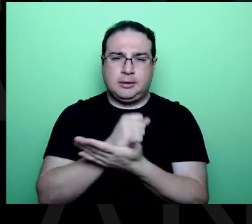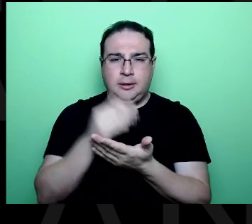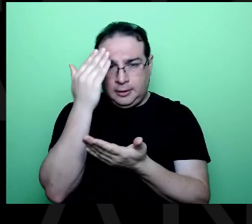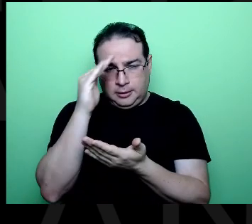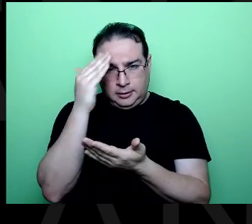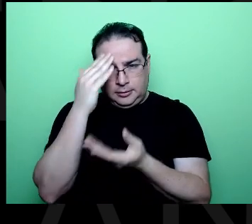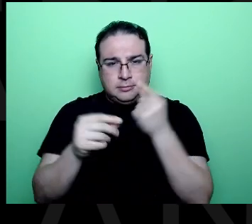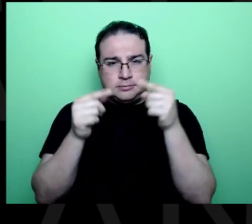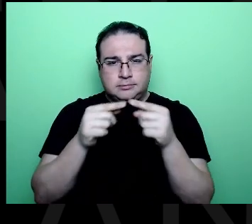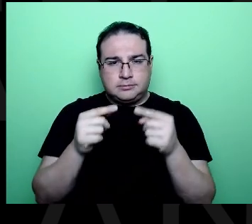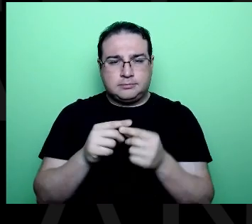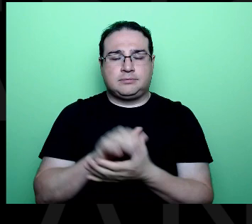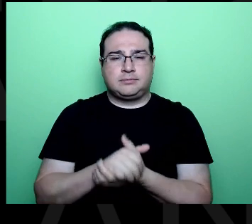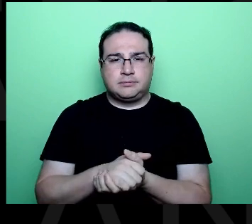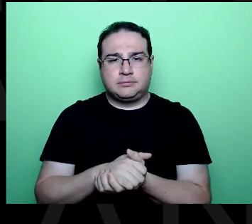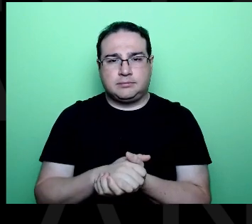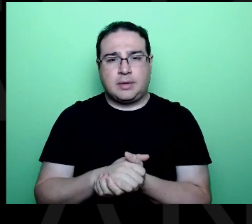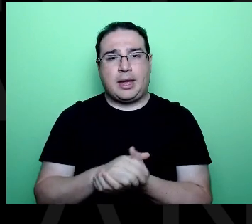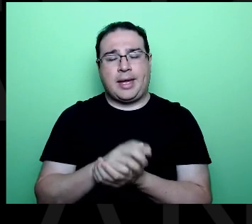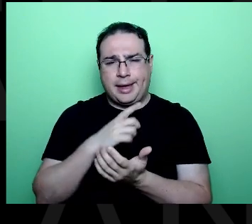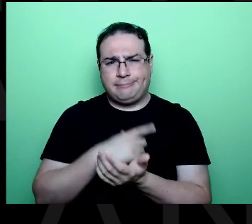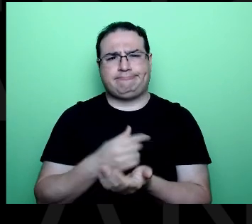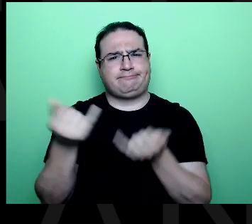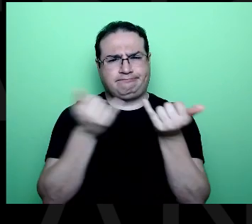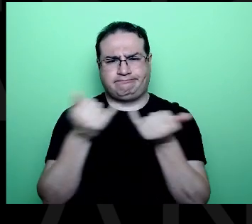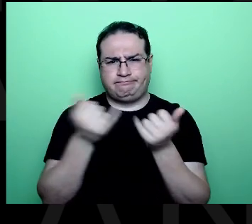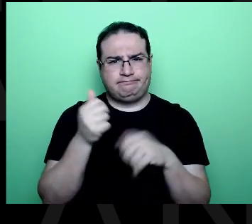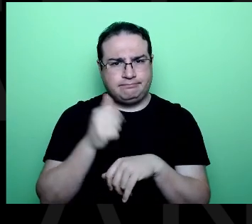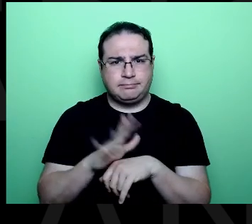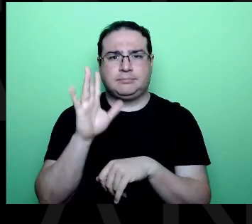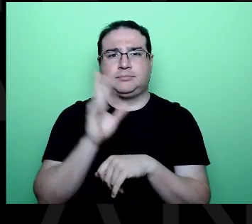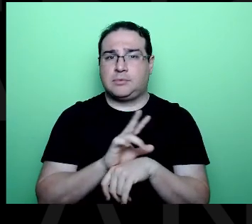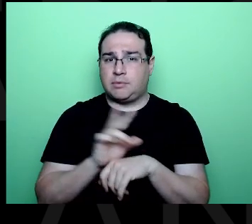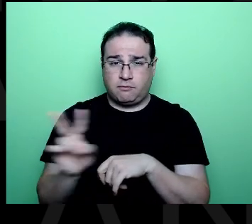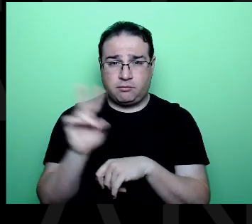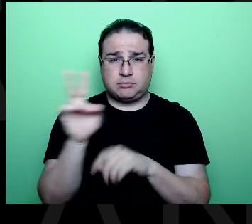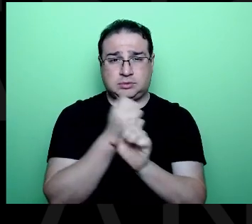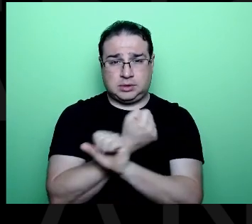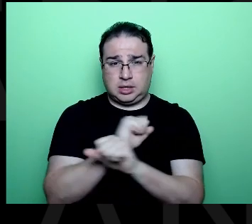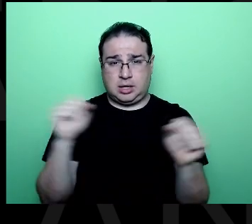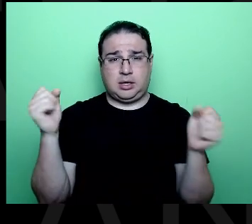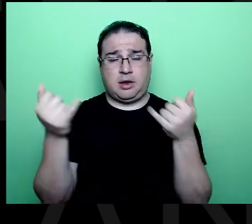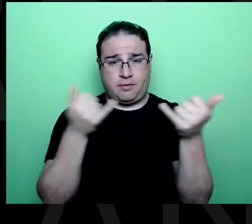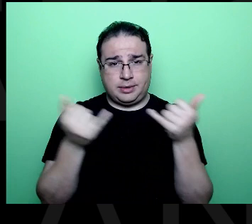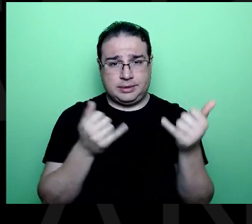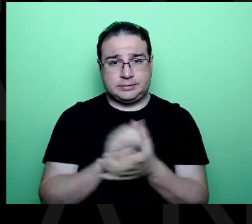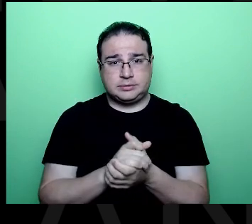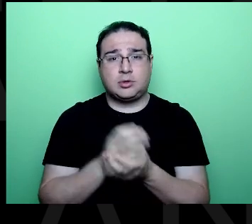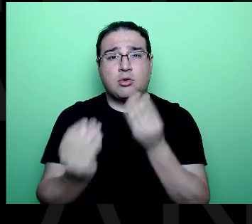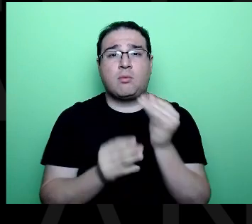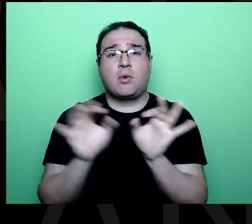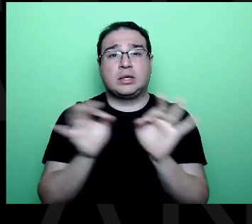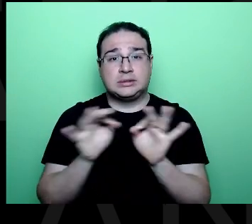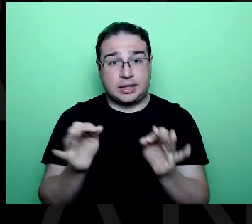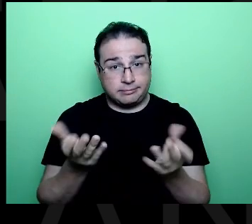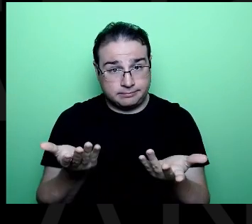você entender como é que você vai organizar. Porque é muita informação, né? É um volume gigantesco de informação. Então, como é